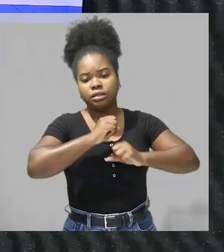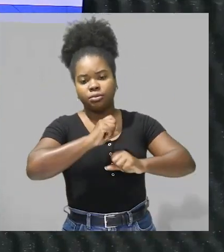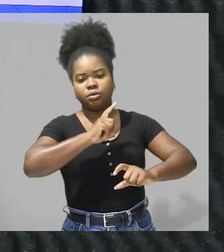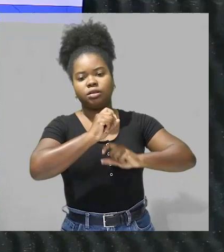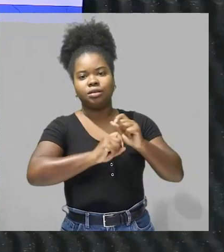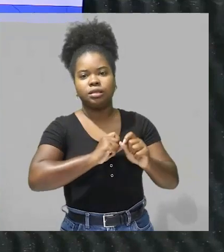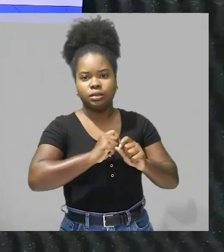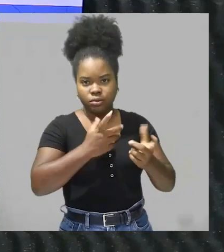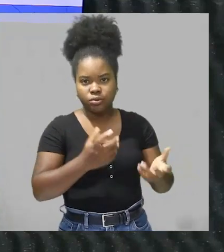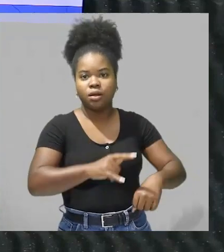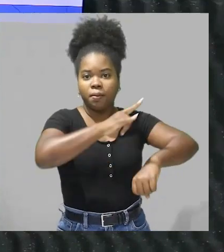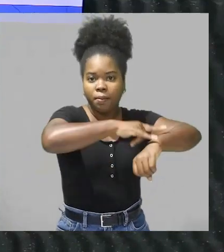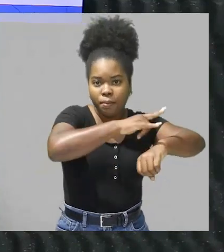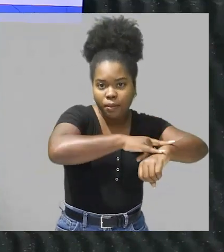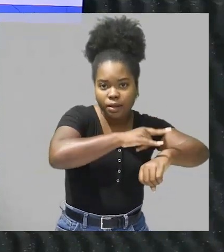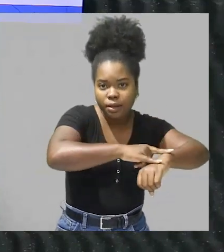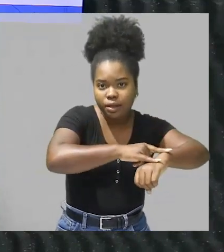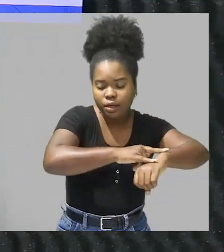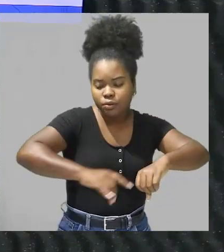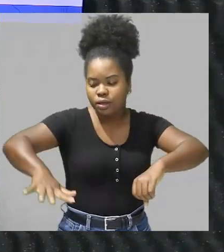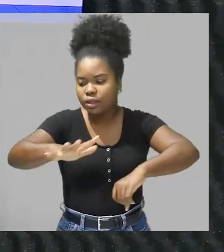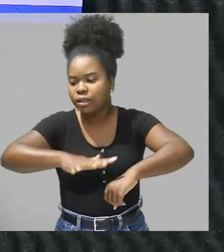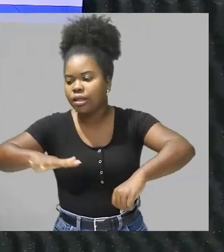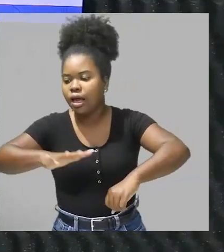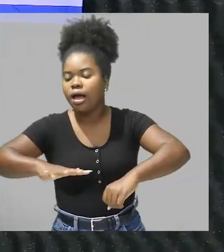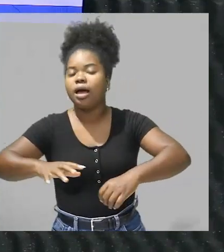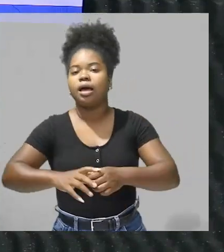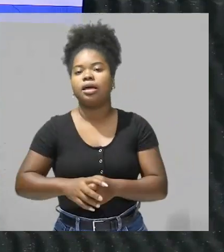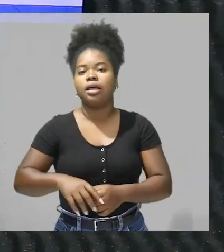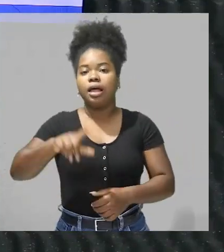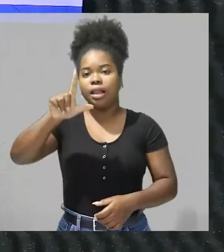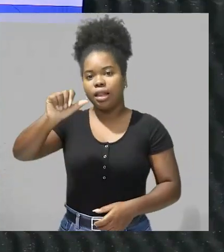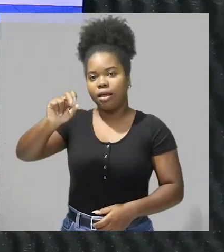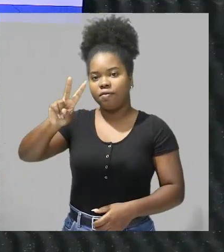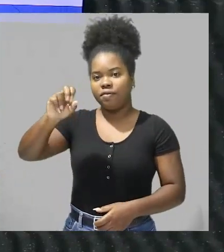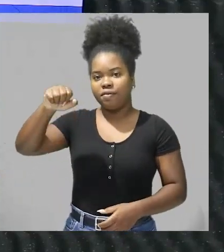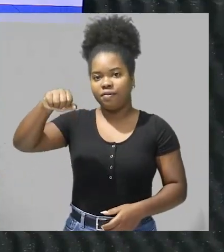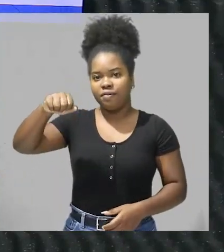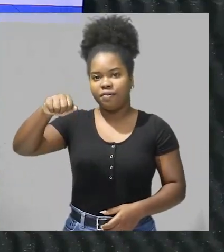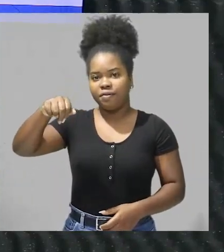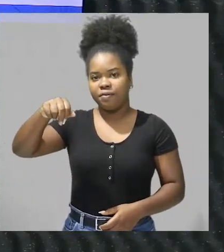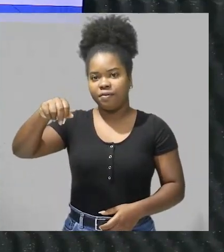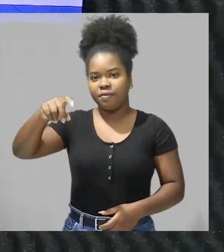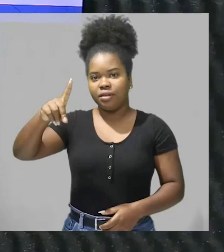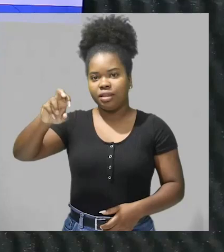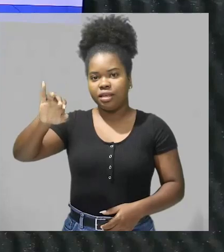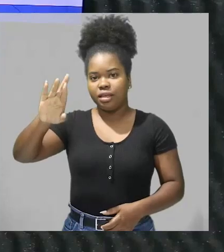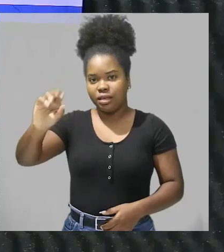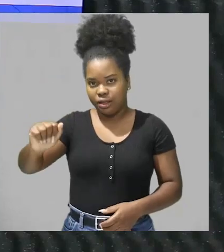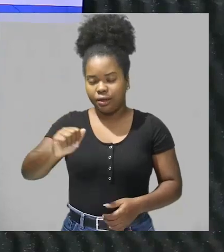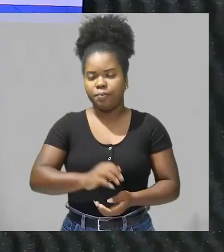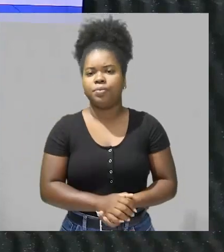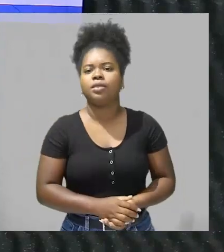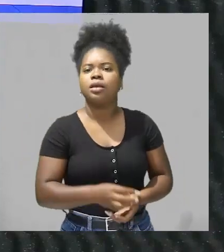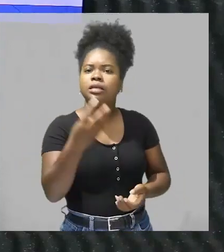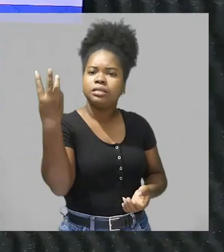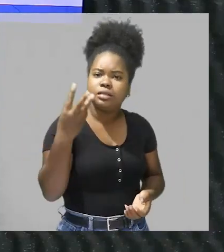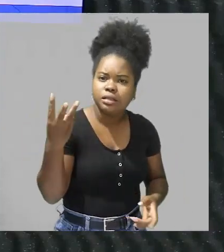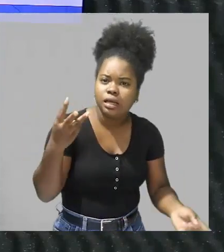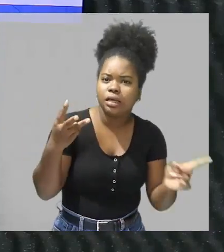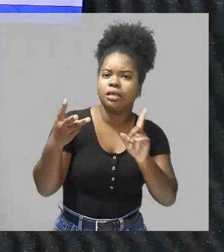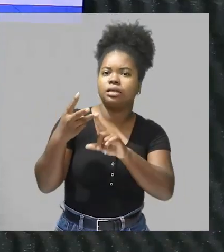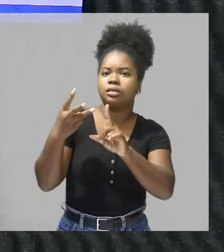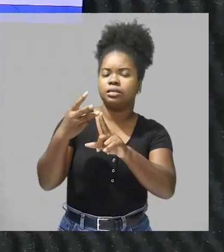e Lavanderia reunindo todo o esgoto residencial três tanque